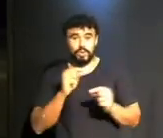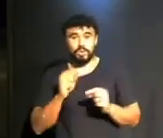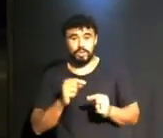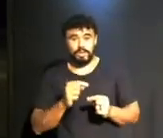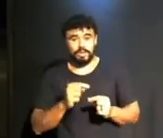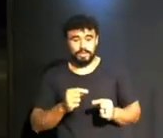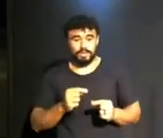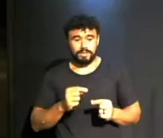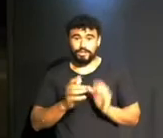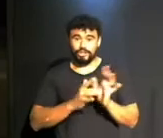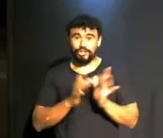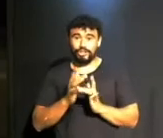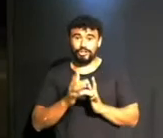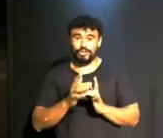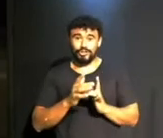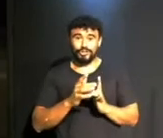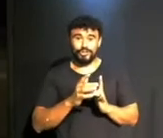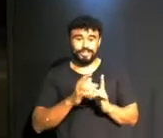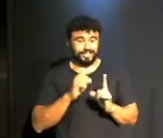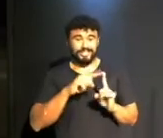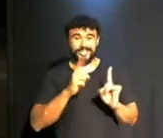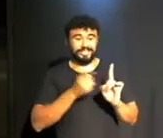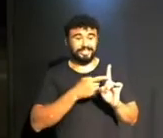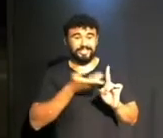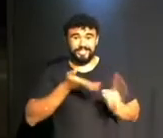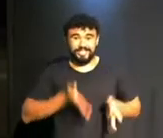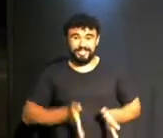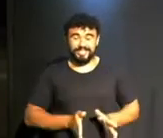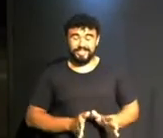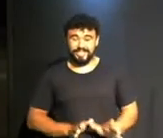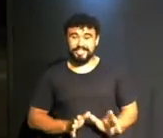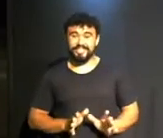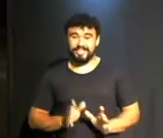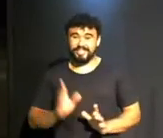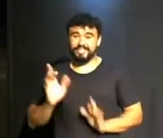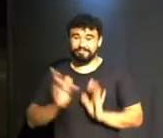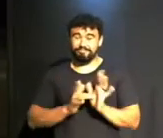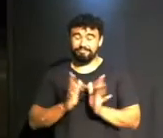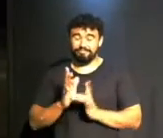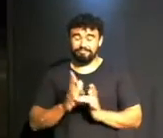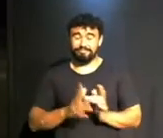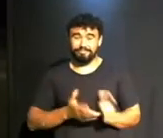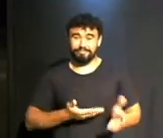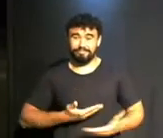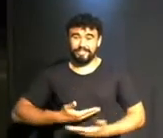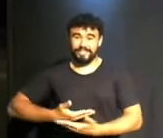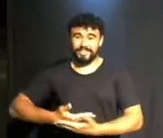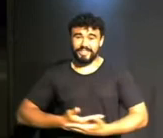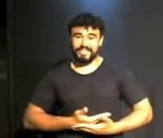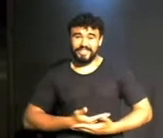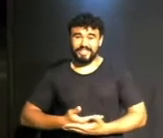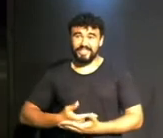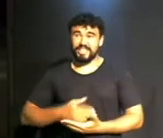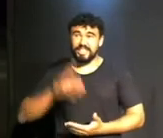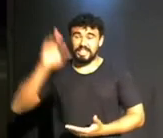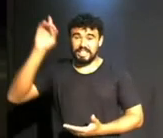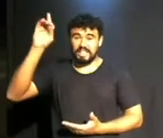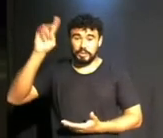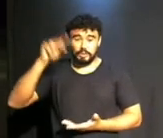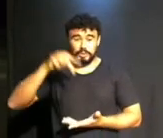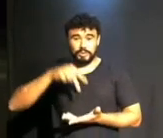do Salvador aquela que trouxe ao mundo Emanuel deus conosco na Encarnação de um bebê a